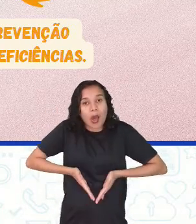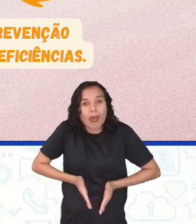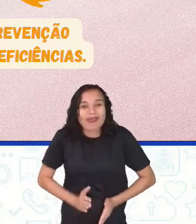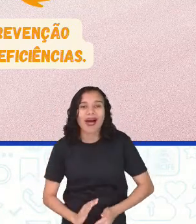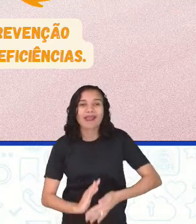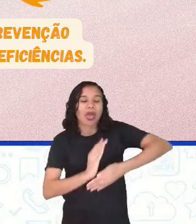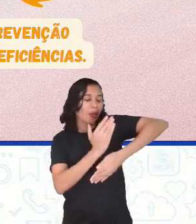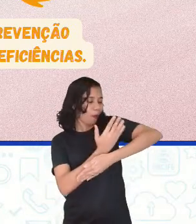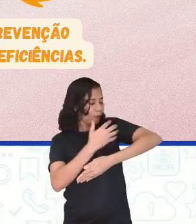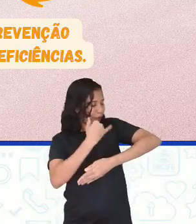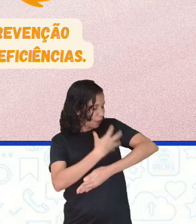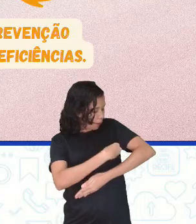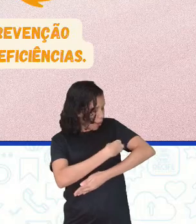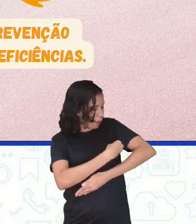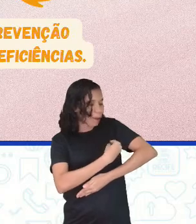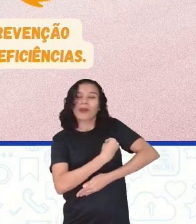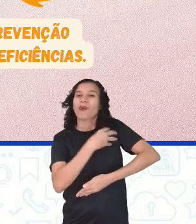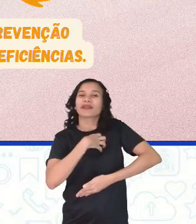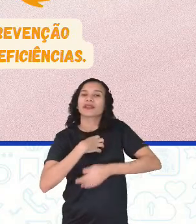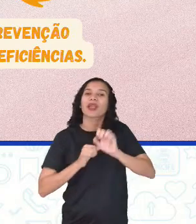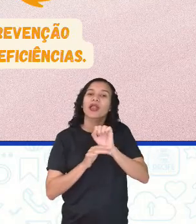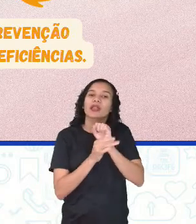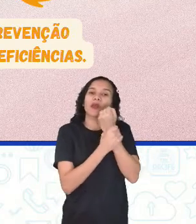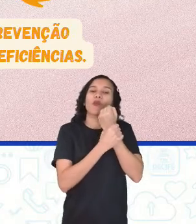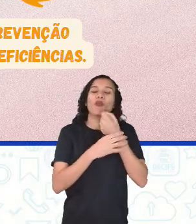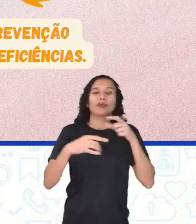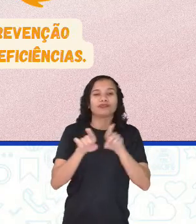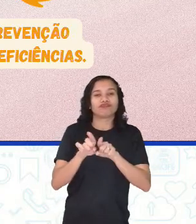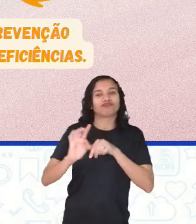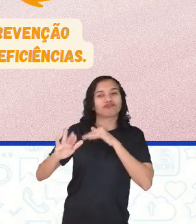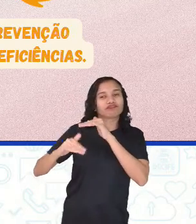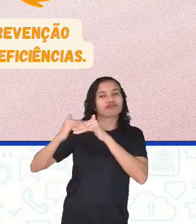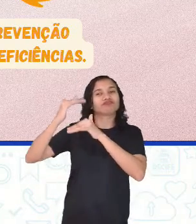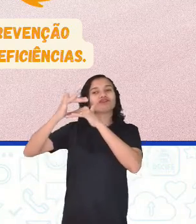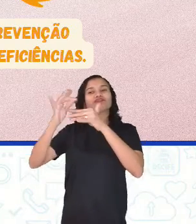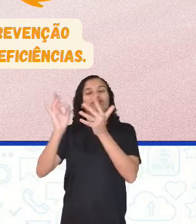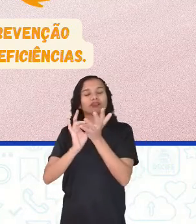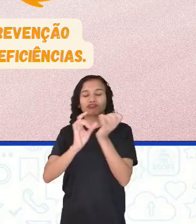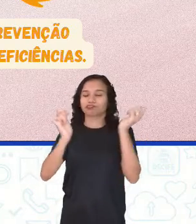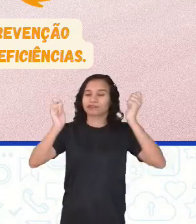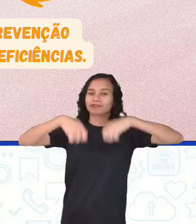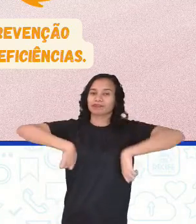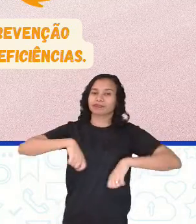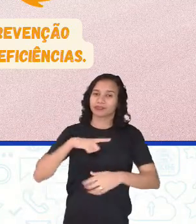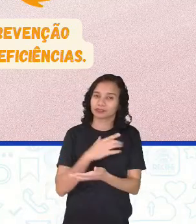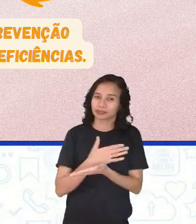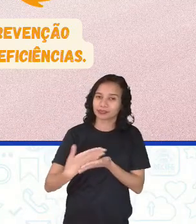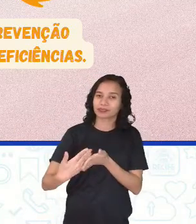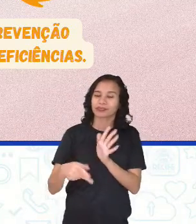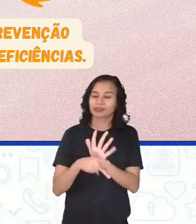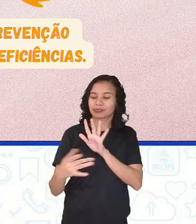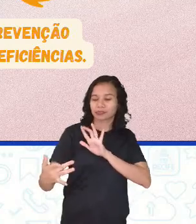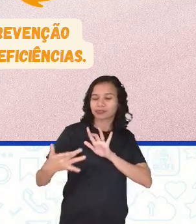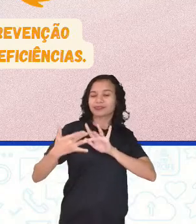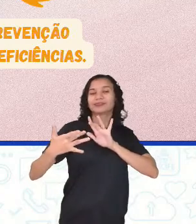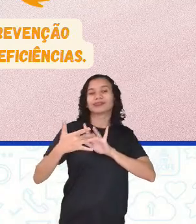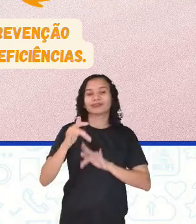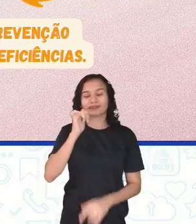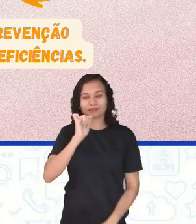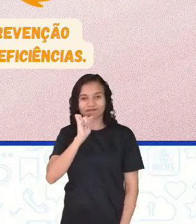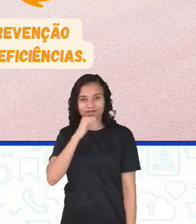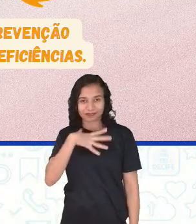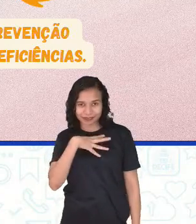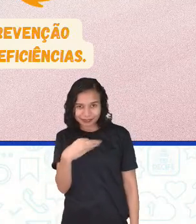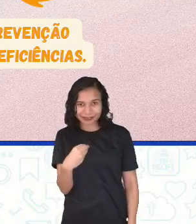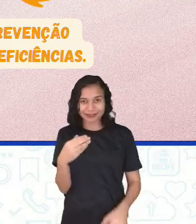importante para ele se sentir seguro. E vai desenvolver aí grandes, né, potenciais a partir desse contato. E aí eu vou chamar a